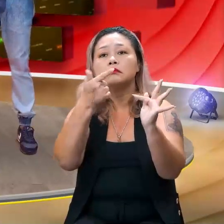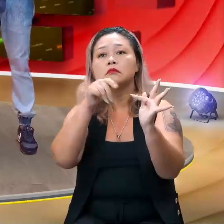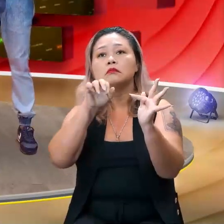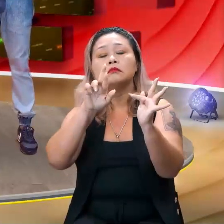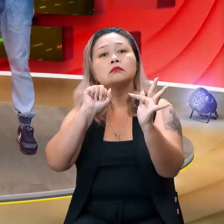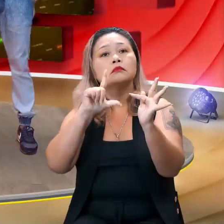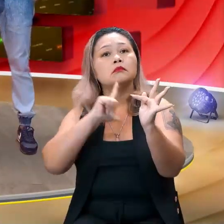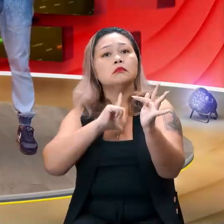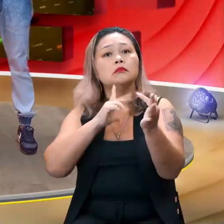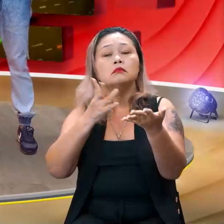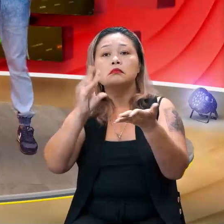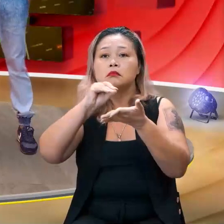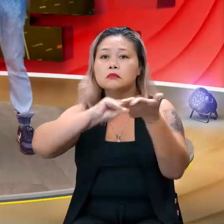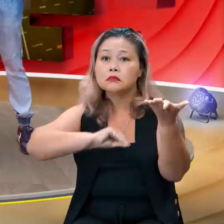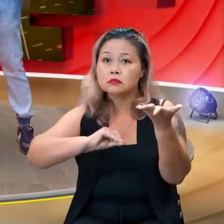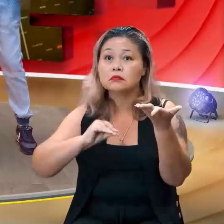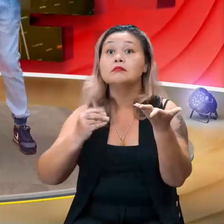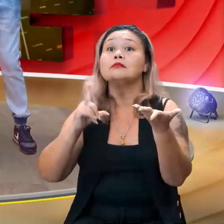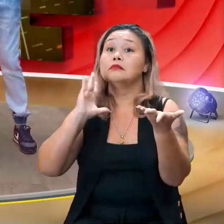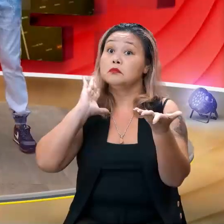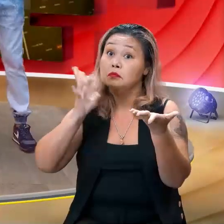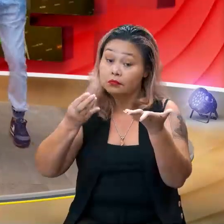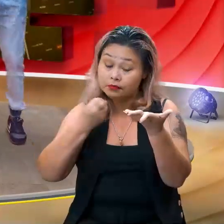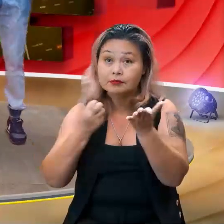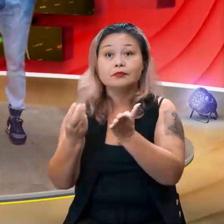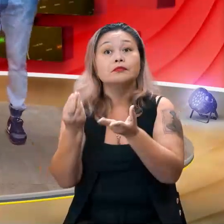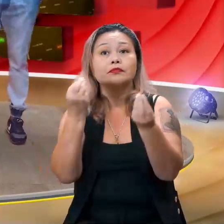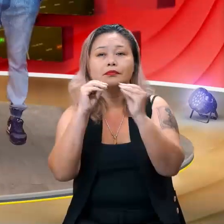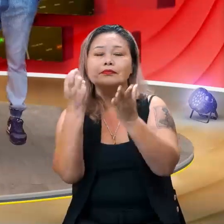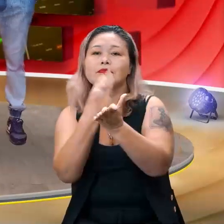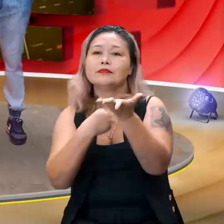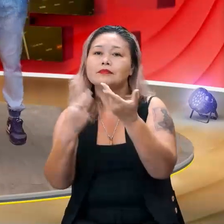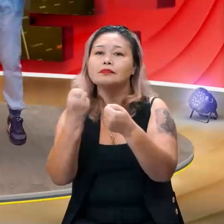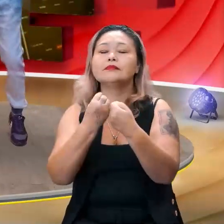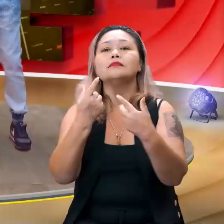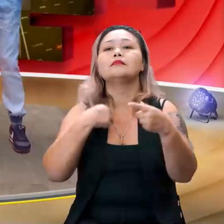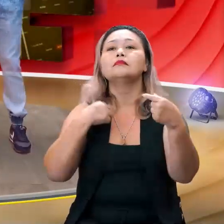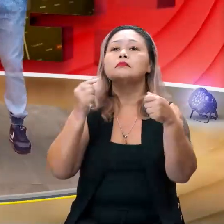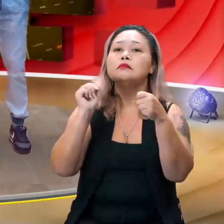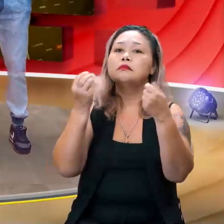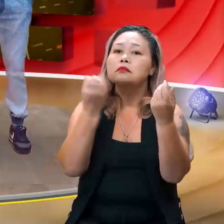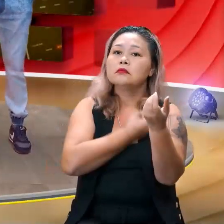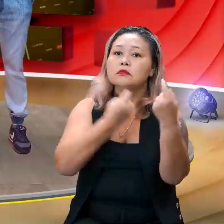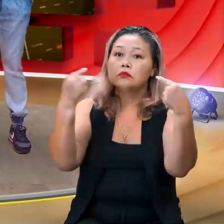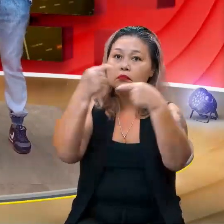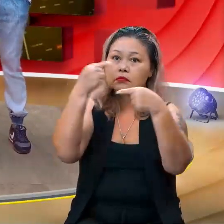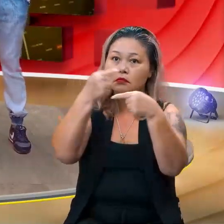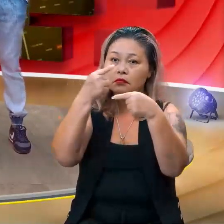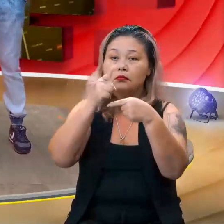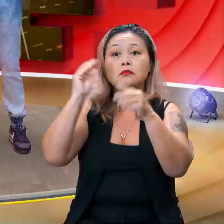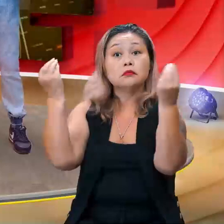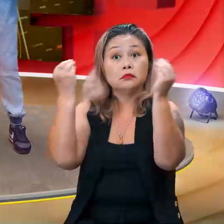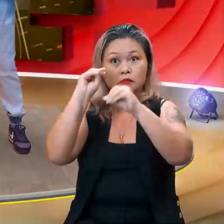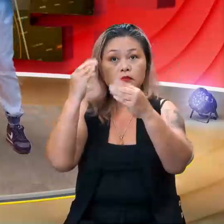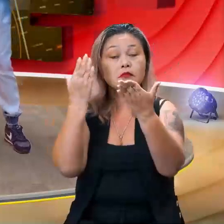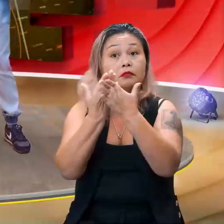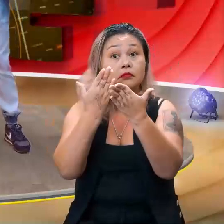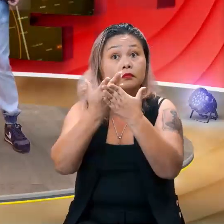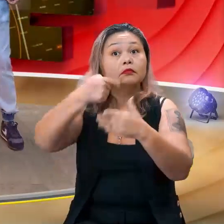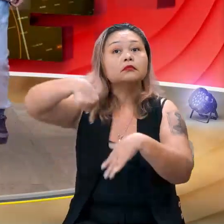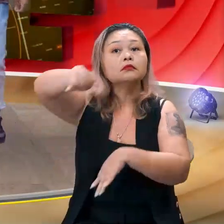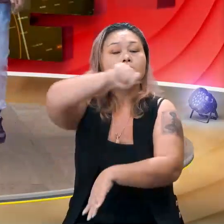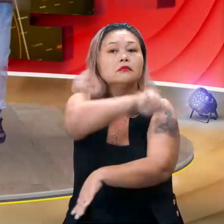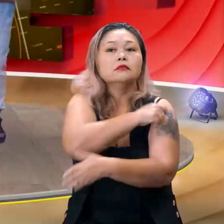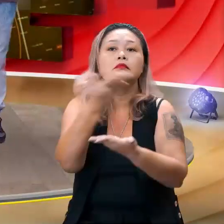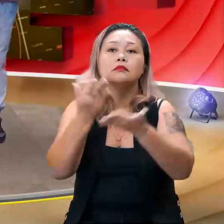gente recebeu alguns mapas mentais, verdade. Muito legal, de números inteiros. A gente vai colocar numa aula aí para mostrar para vocês o que os alunos, né, da